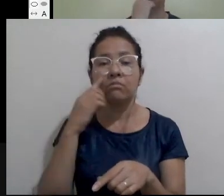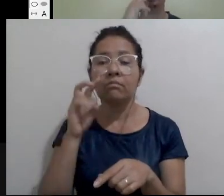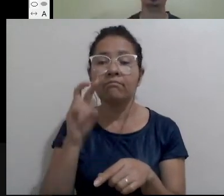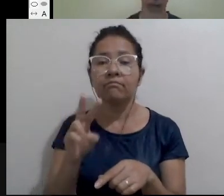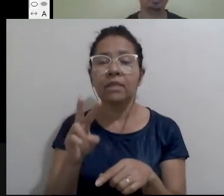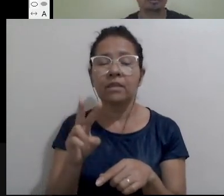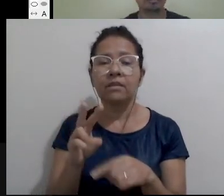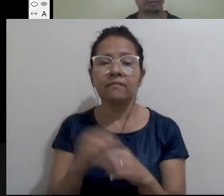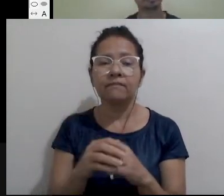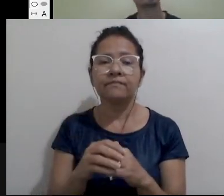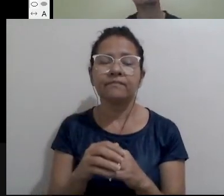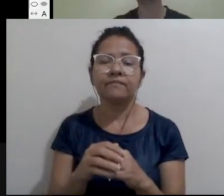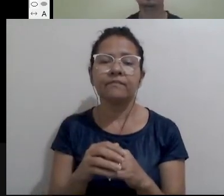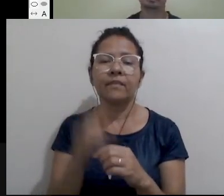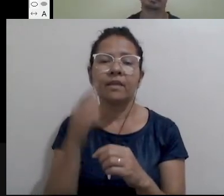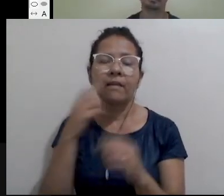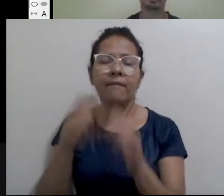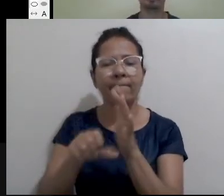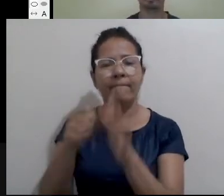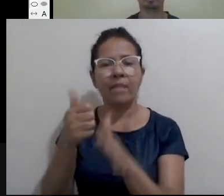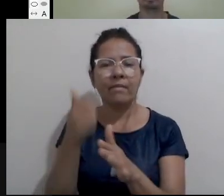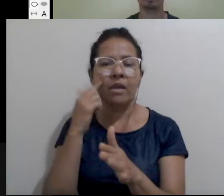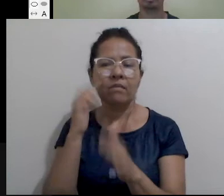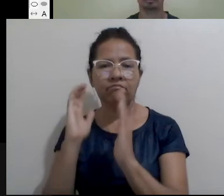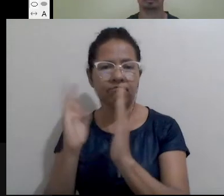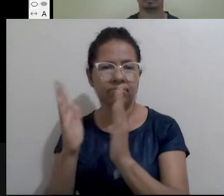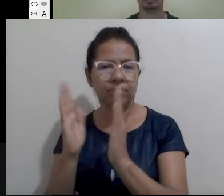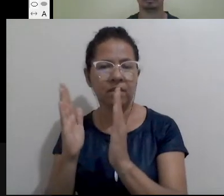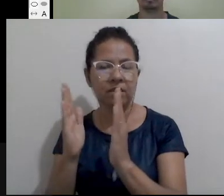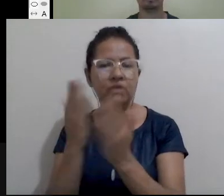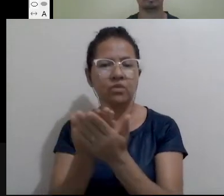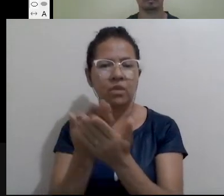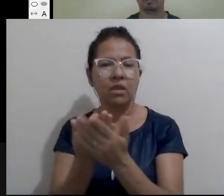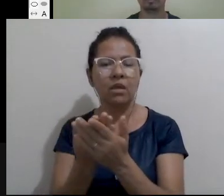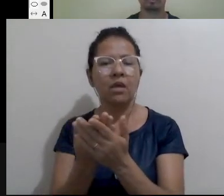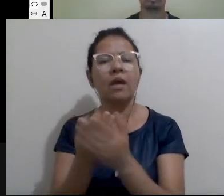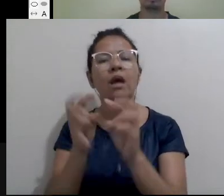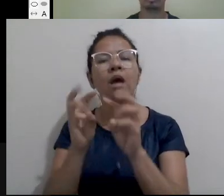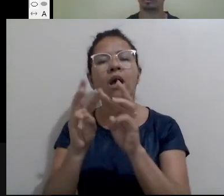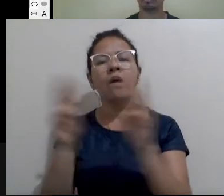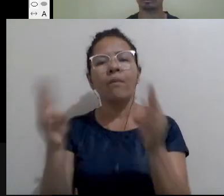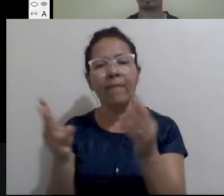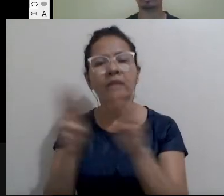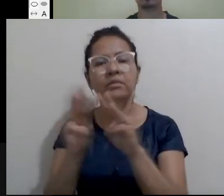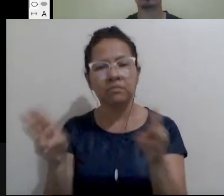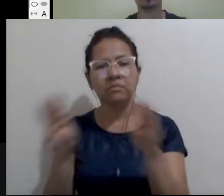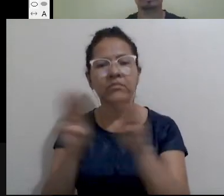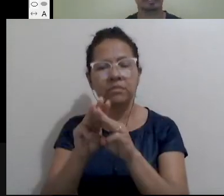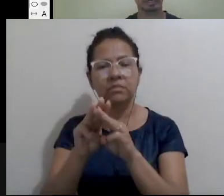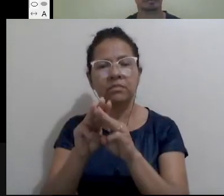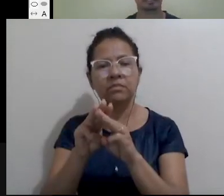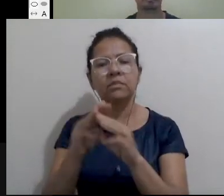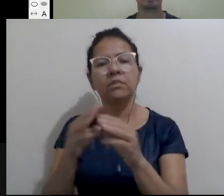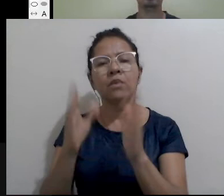Se eu não me engano, a gente viu foi na primeira etapa, né? Sim, acho que na primeira etapa, quando nós estudamos os metais de transição, os compostos, mas não tenho certeza, mas acho que foi na